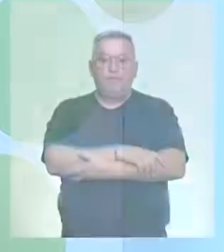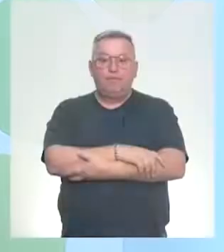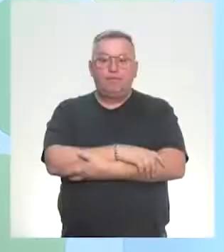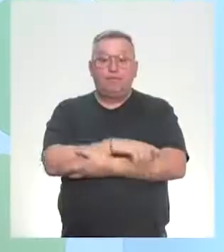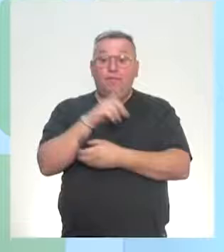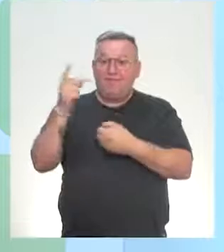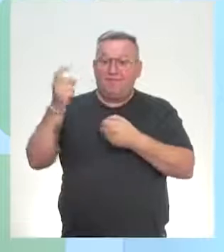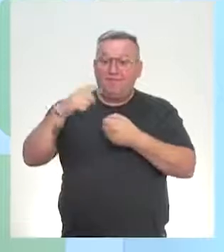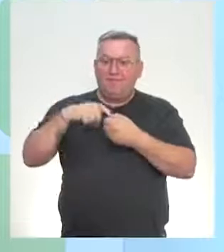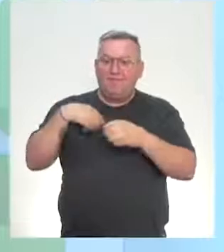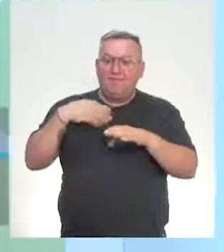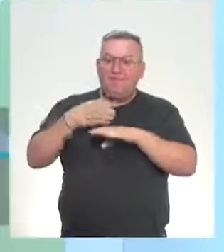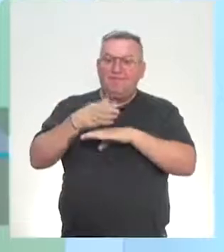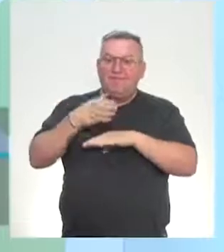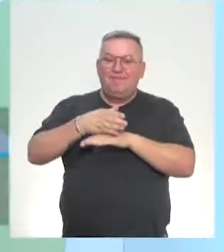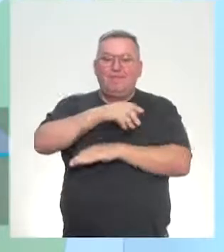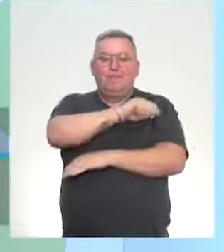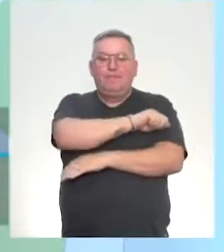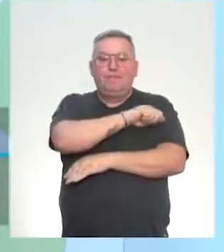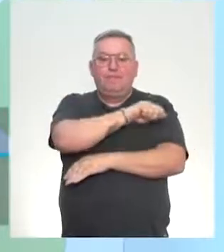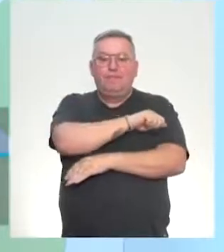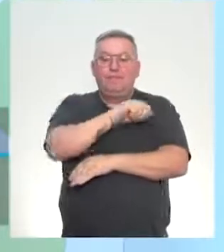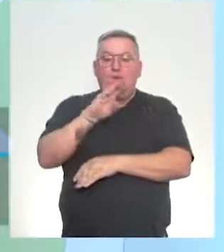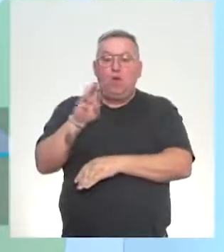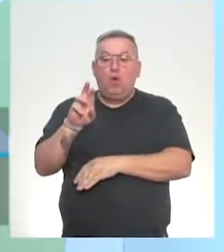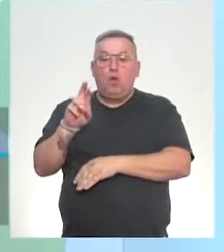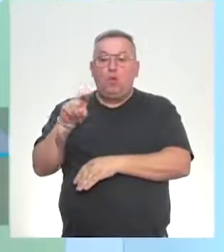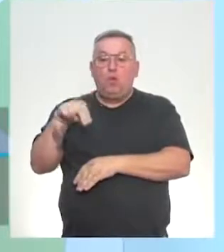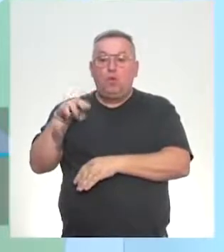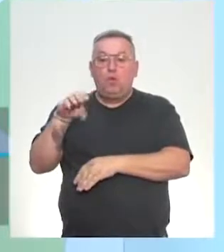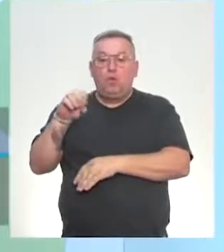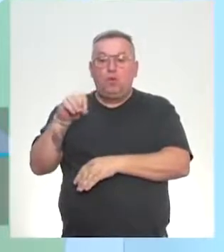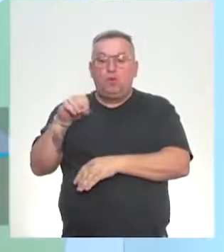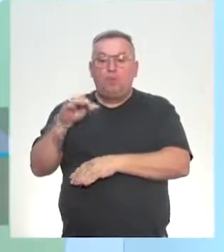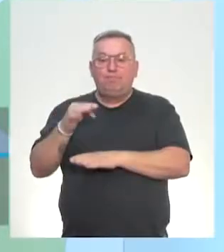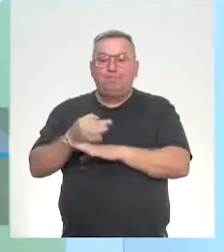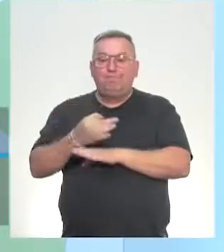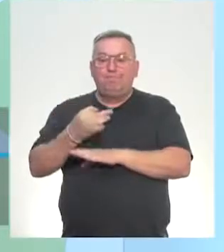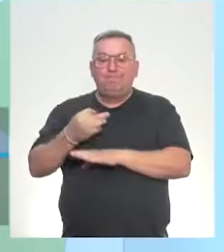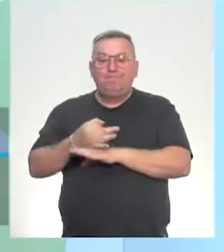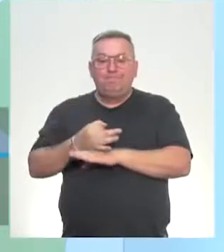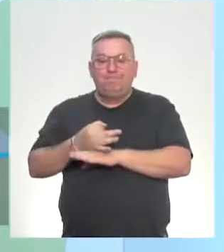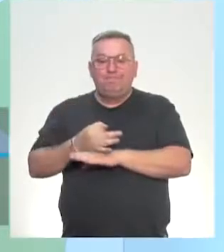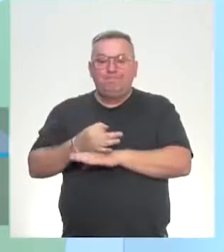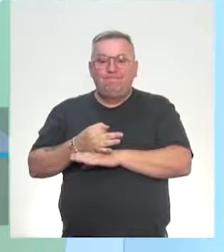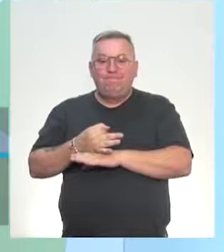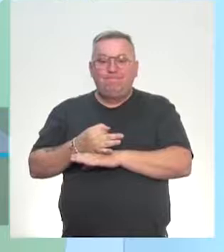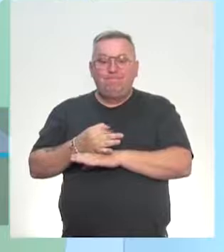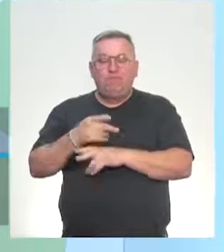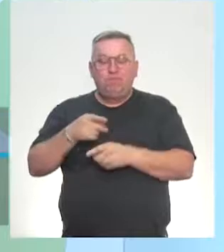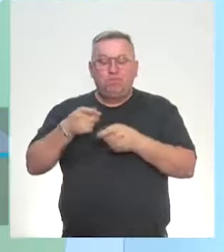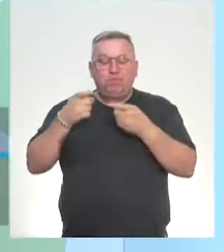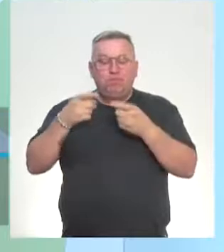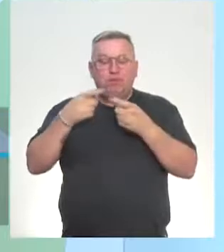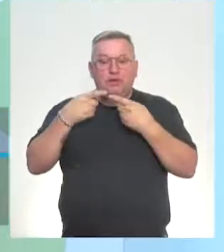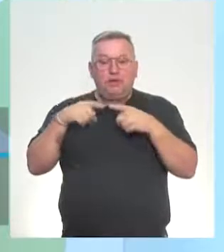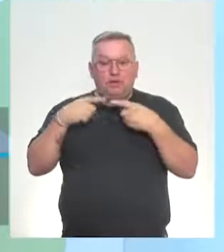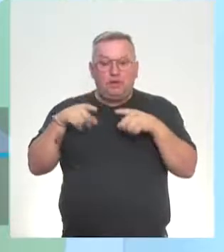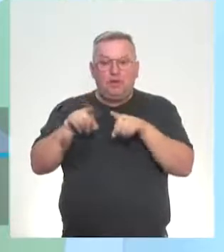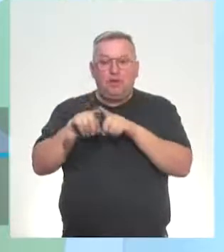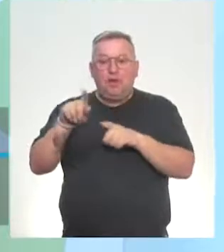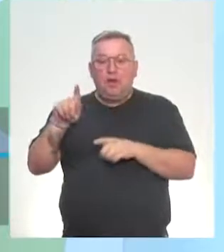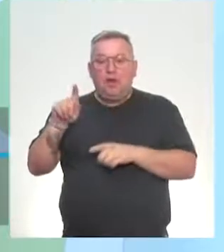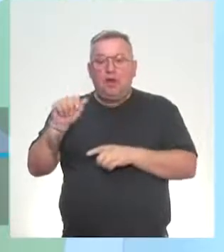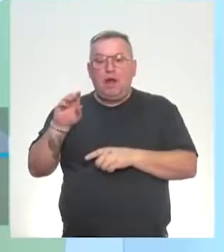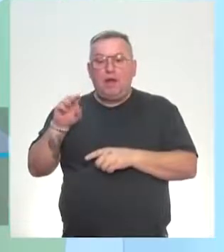Voltando aqui, então, com a participação dos alunos, o aluno Bruno Henrique dizendo intolerância, é o que a gente percebe na crítica, o aluno Gabriel,